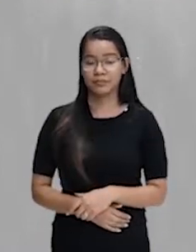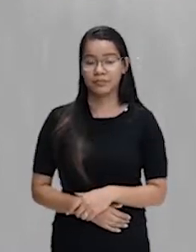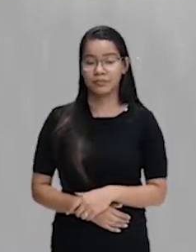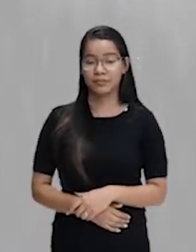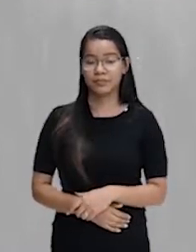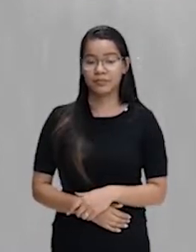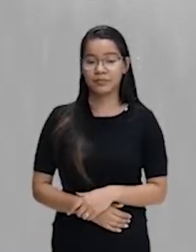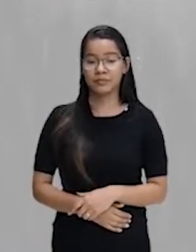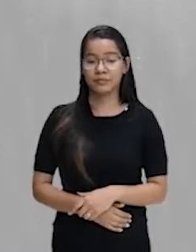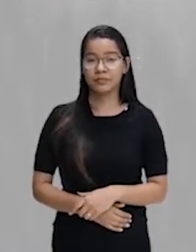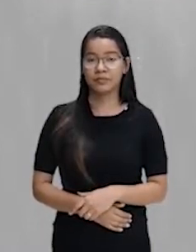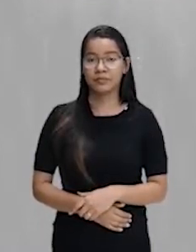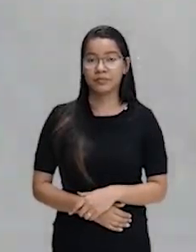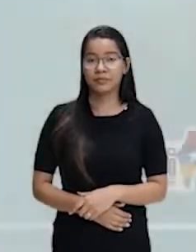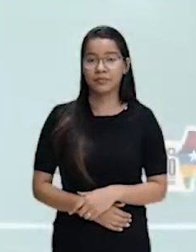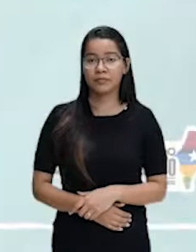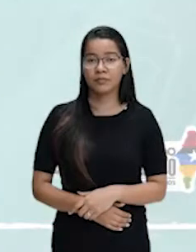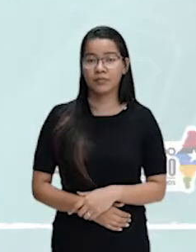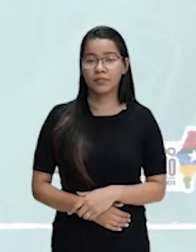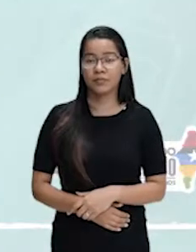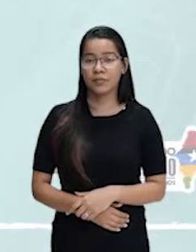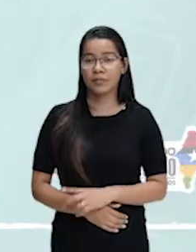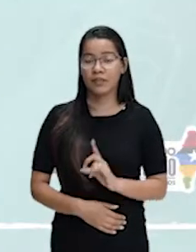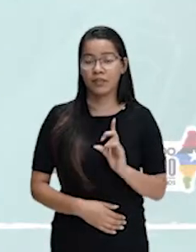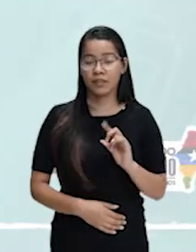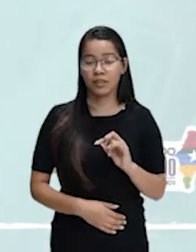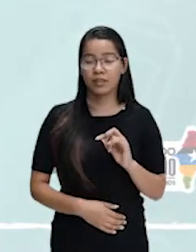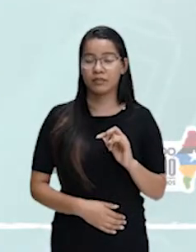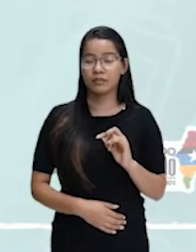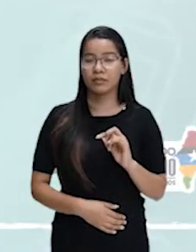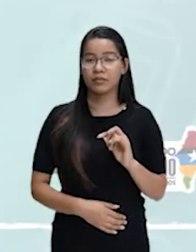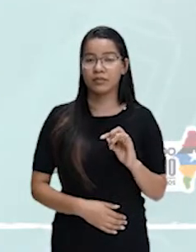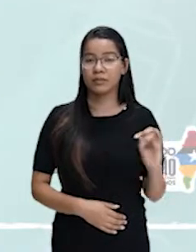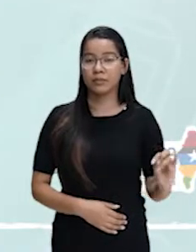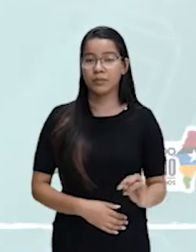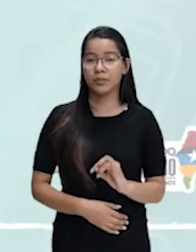só. Muito pertinente